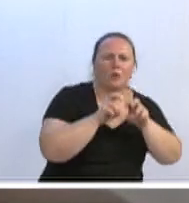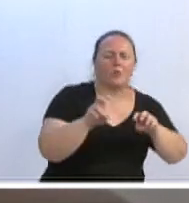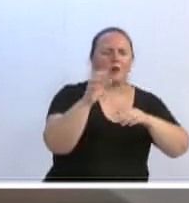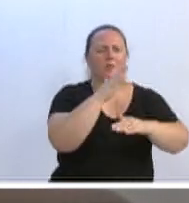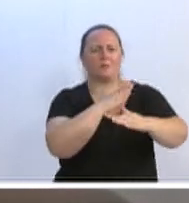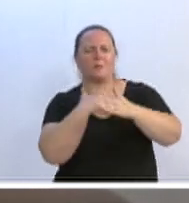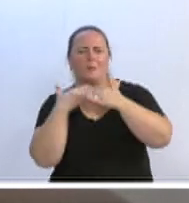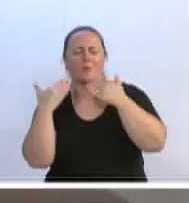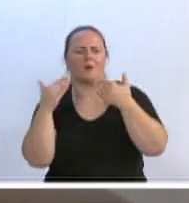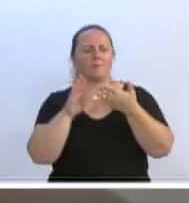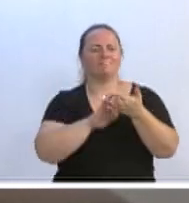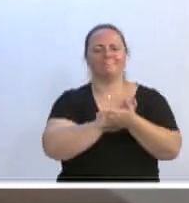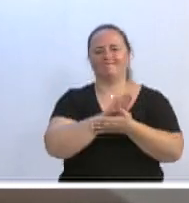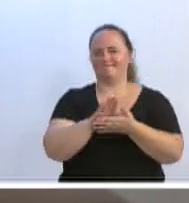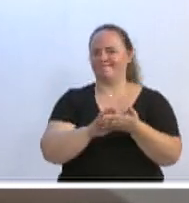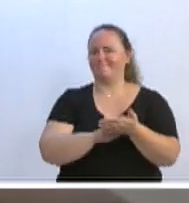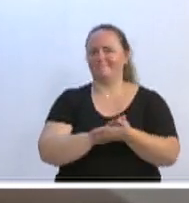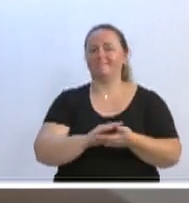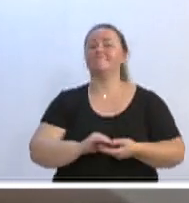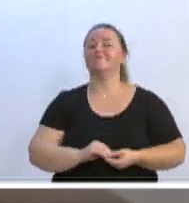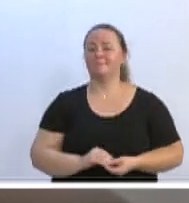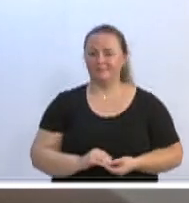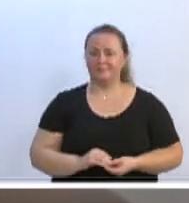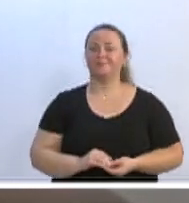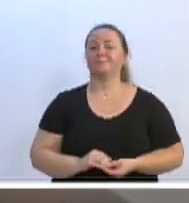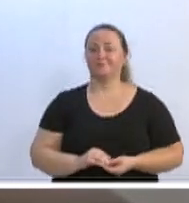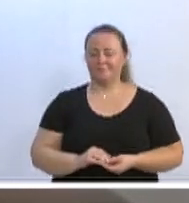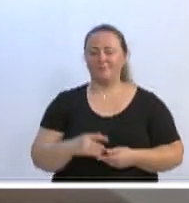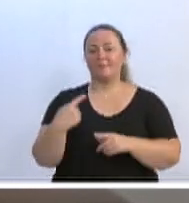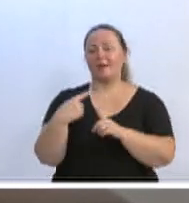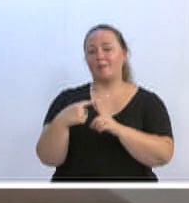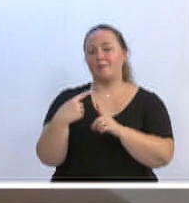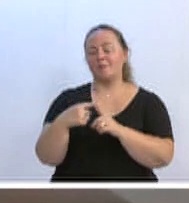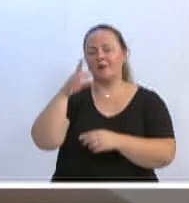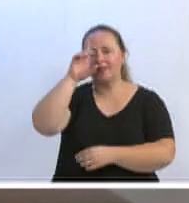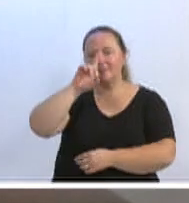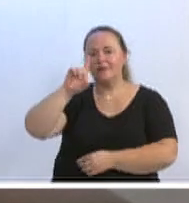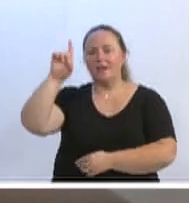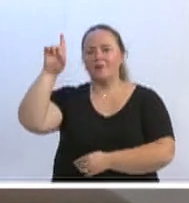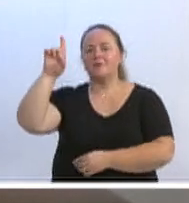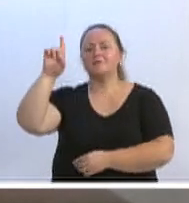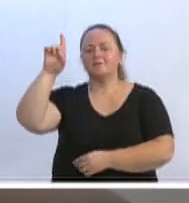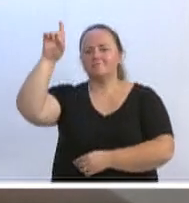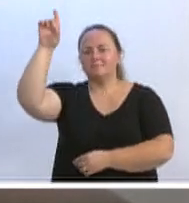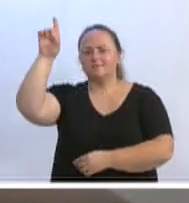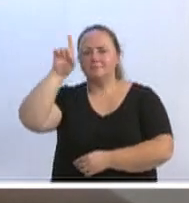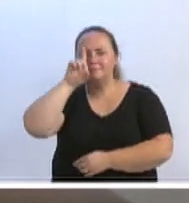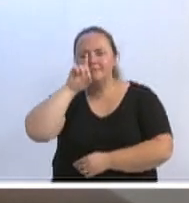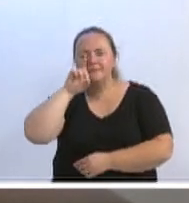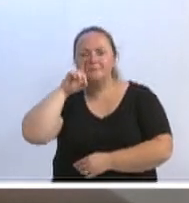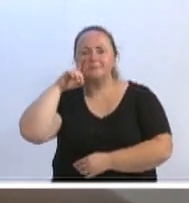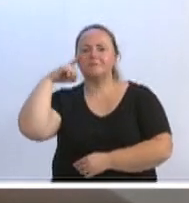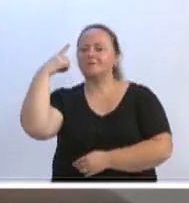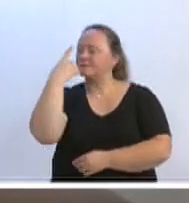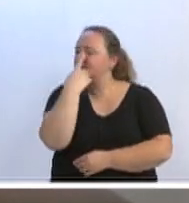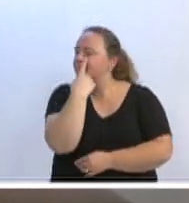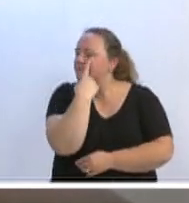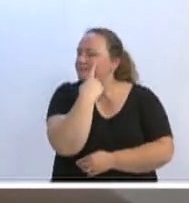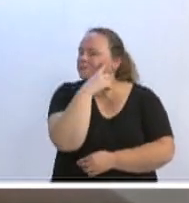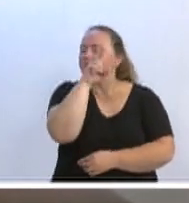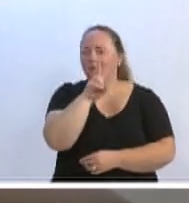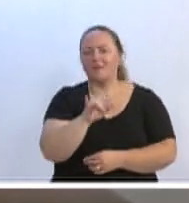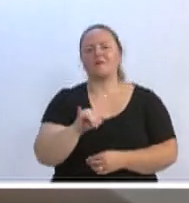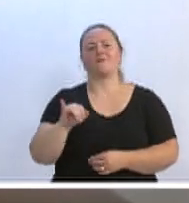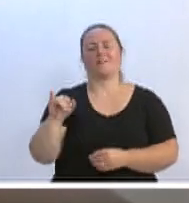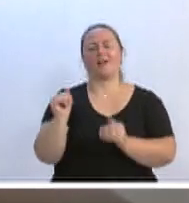morte. Porque até das nossas lágrimas, o nosso Deus enxugará do nosso rosto. Louvado seja o